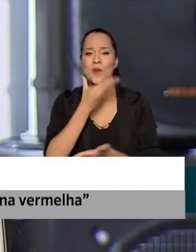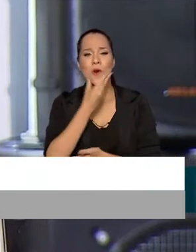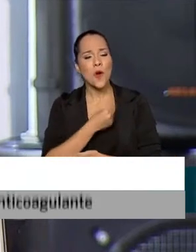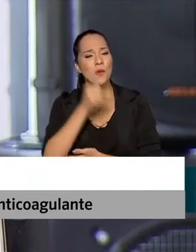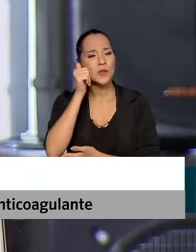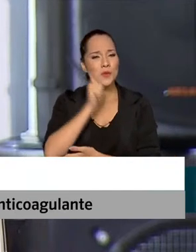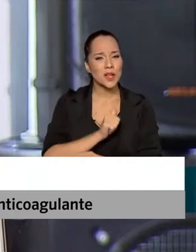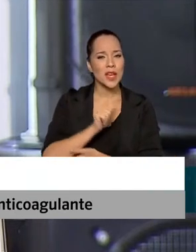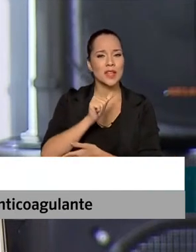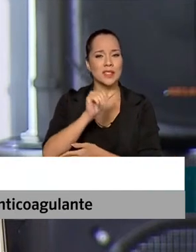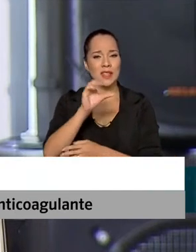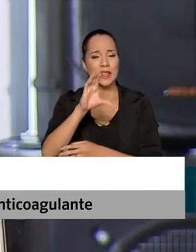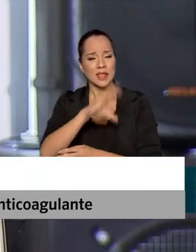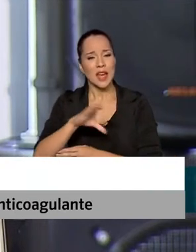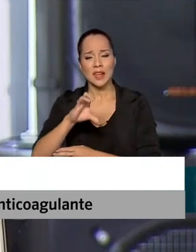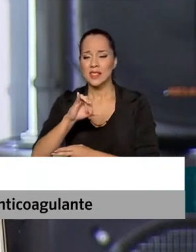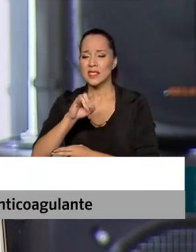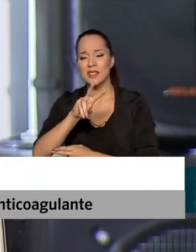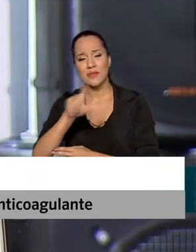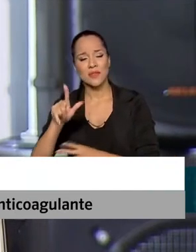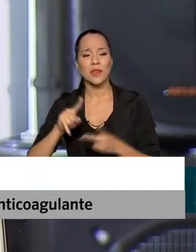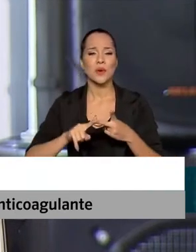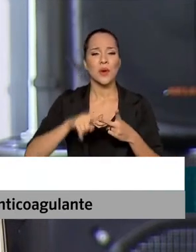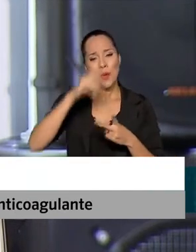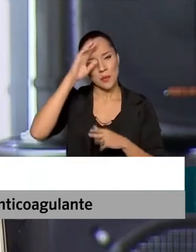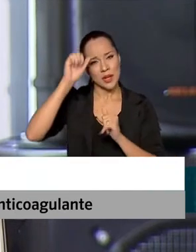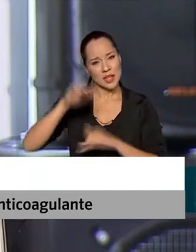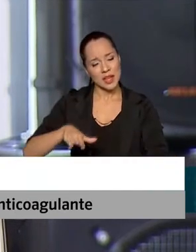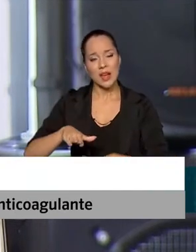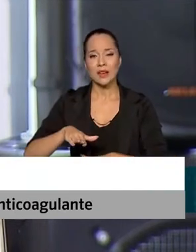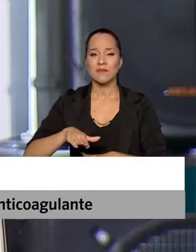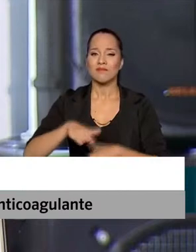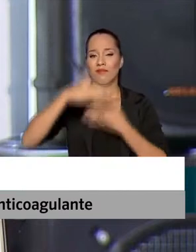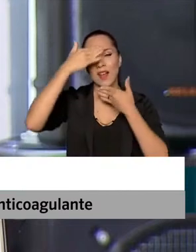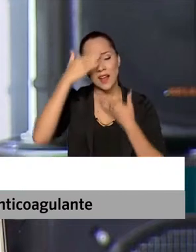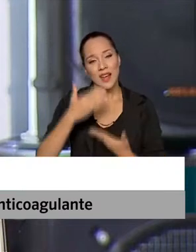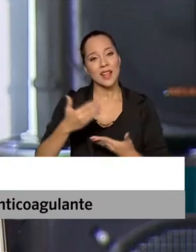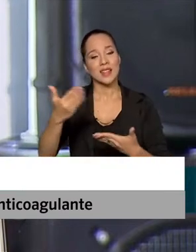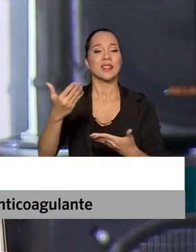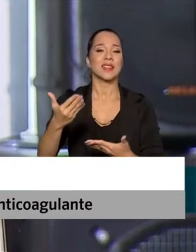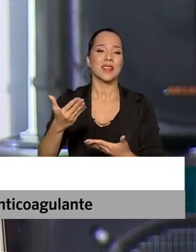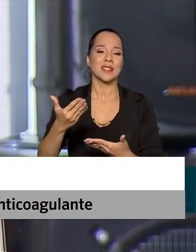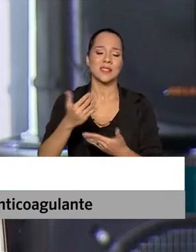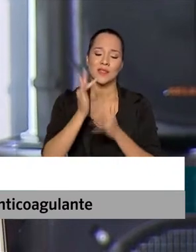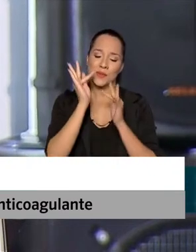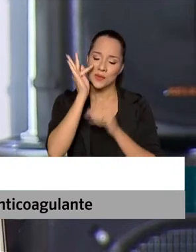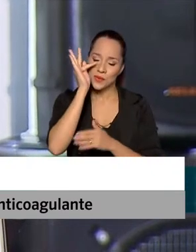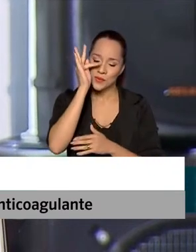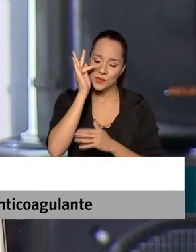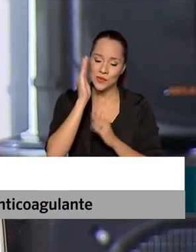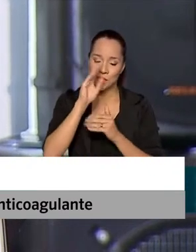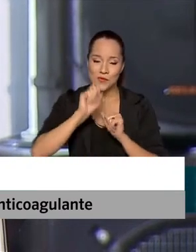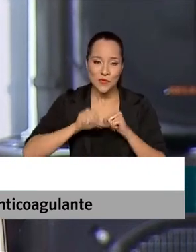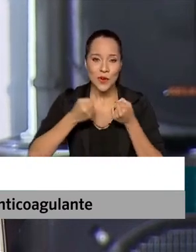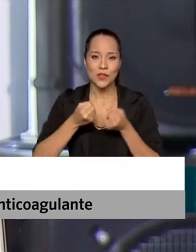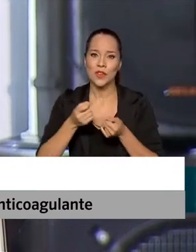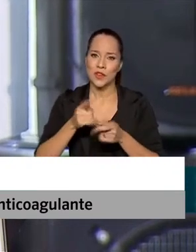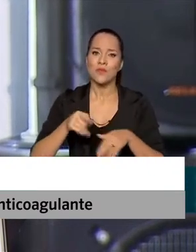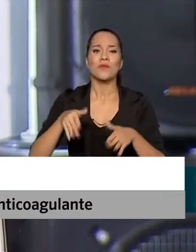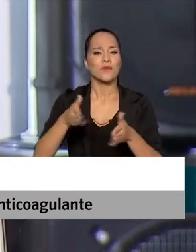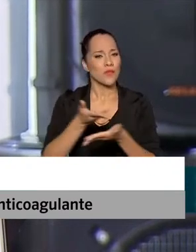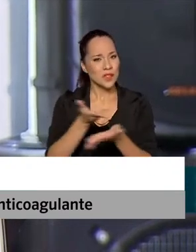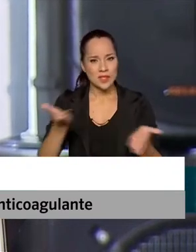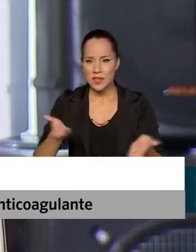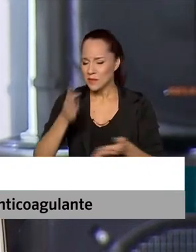mulheres, civis e militares, integrantes da Força Terrestre, agradeço a excepcional dedicação. Vocês são os credores da